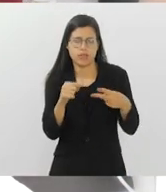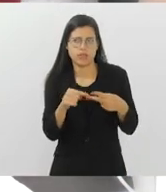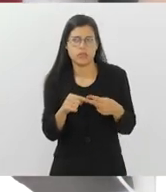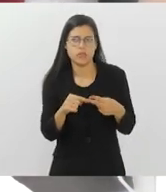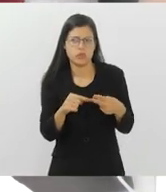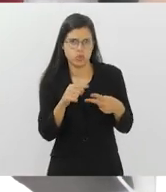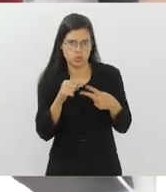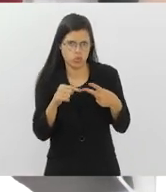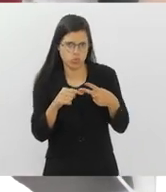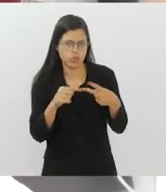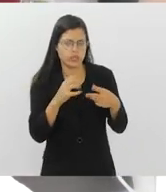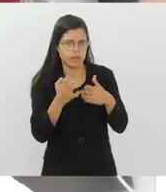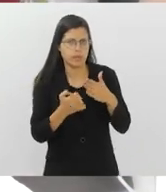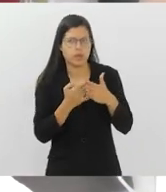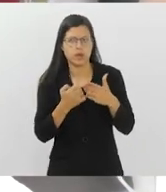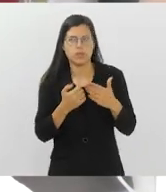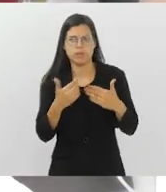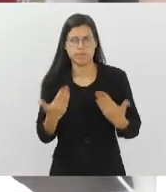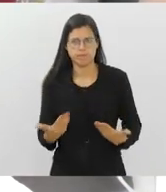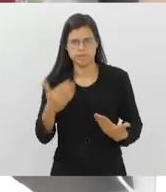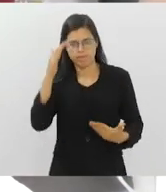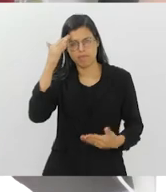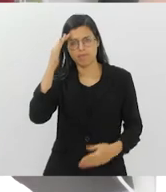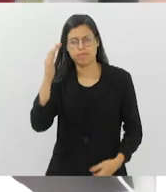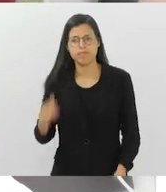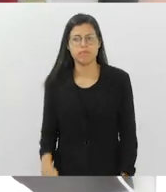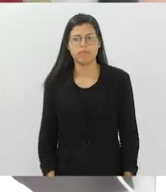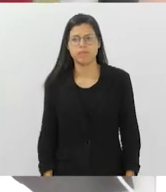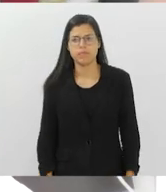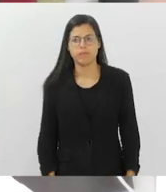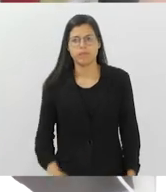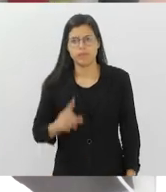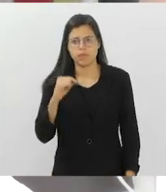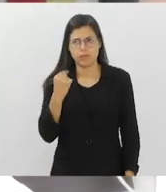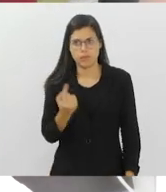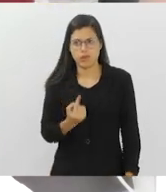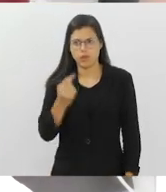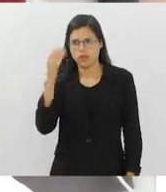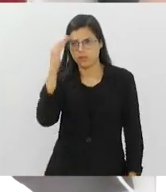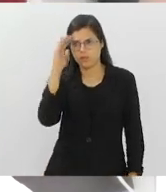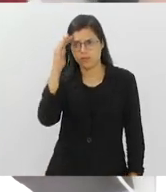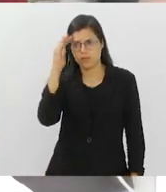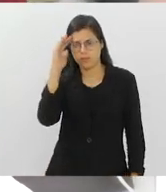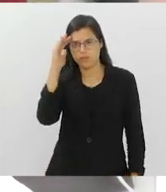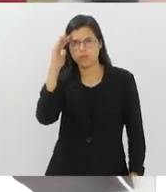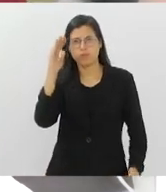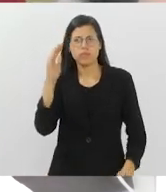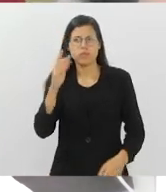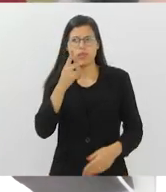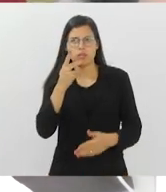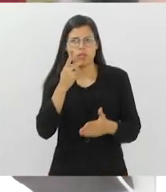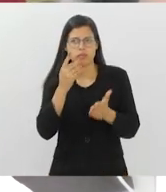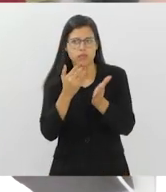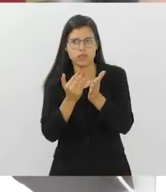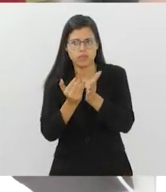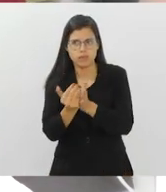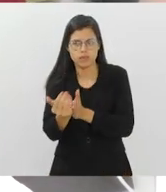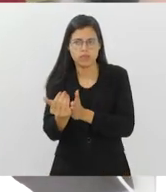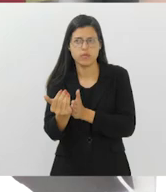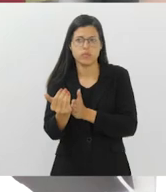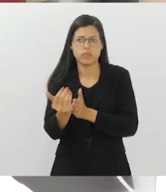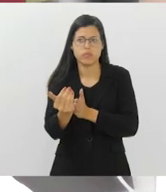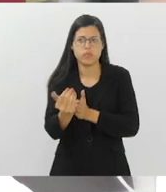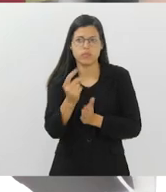depoentes. Entendem? Então é isso. Nós entendemos, e eu tenho dito isso desde o início,